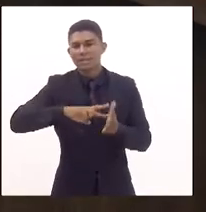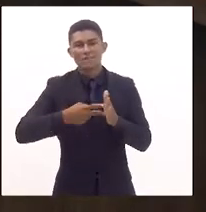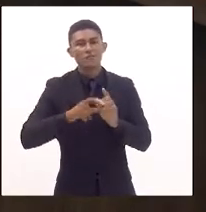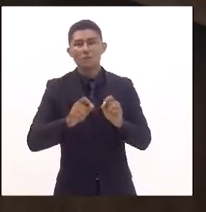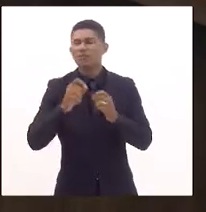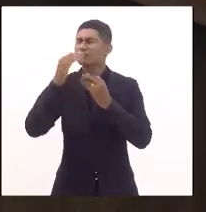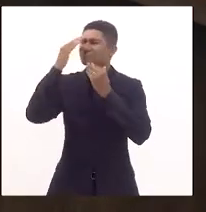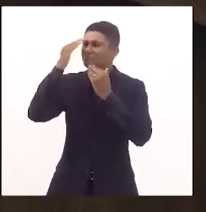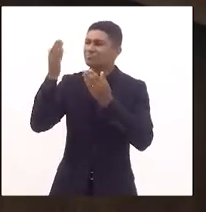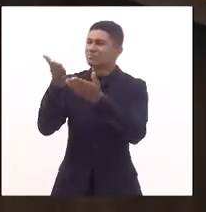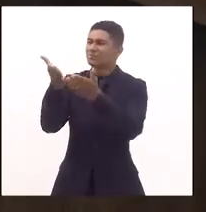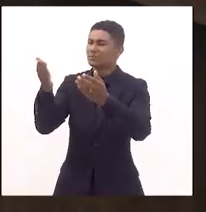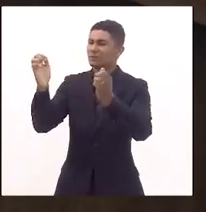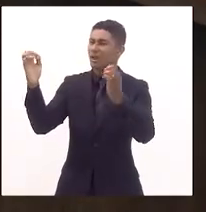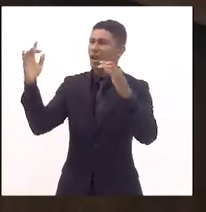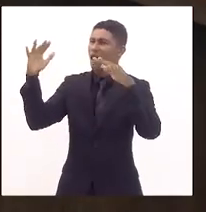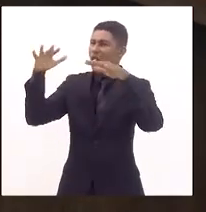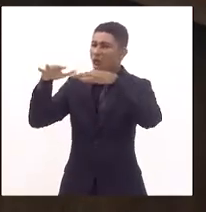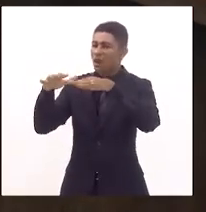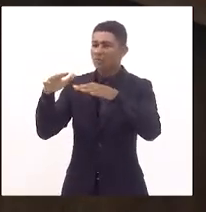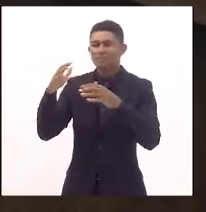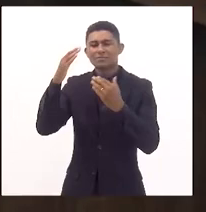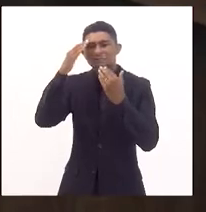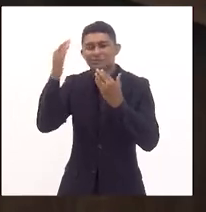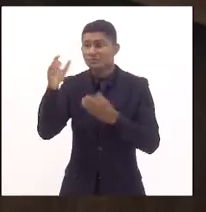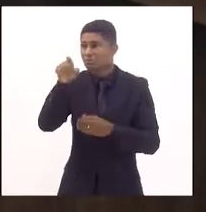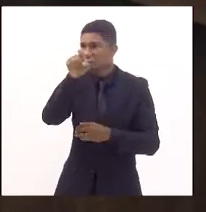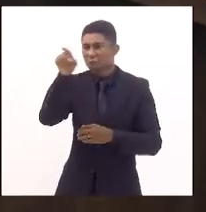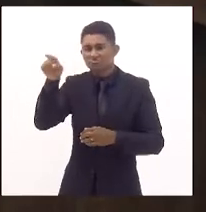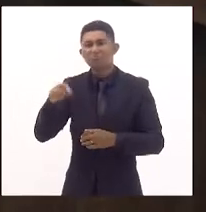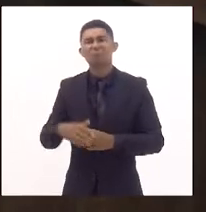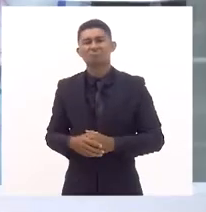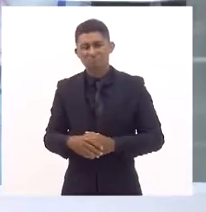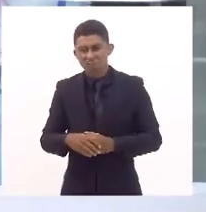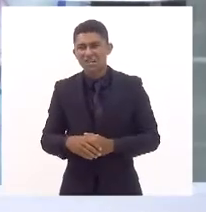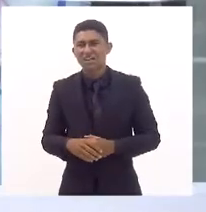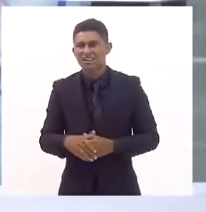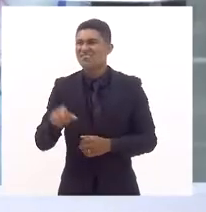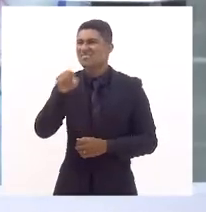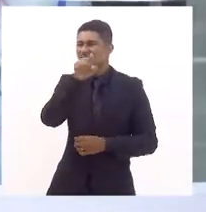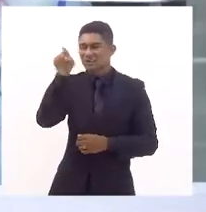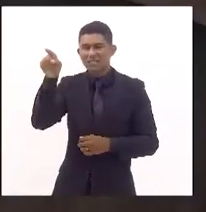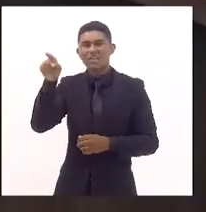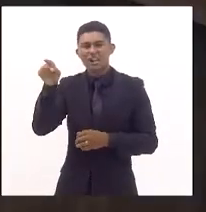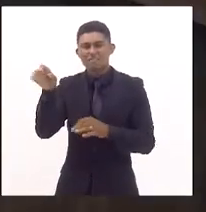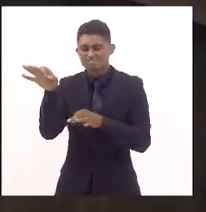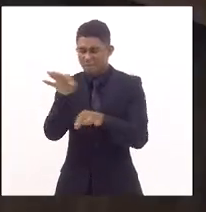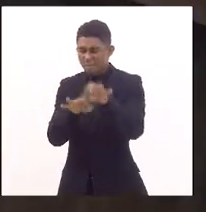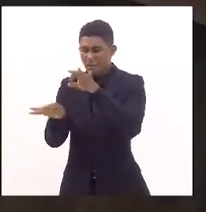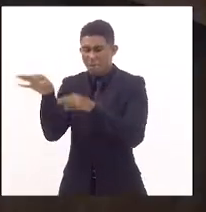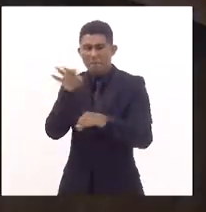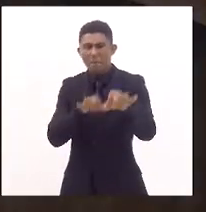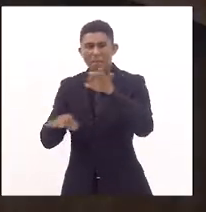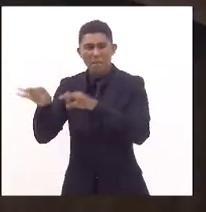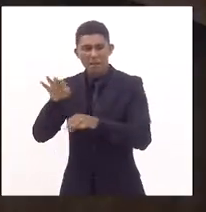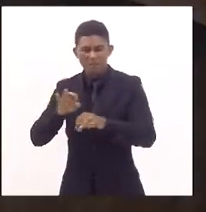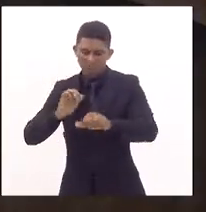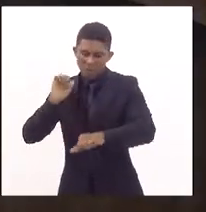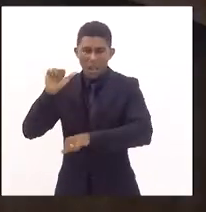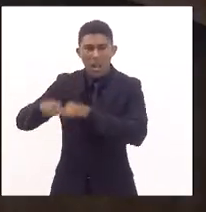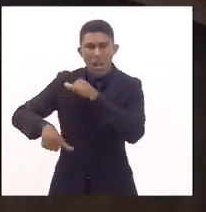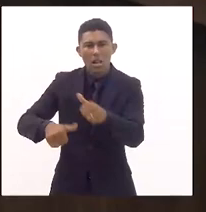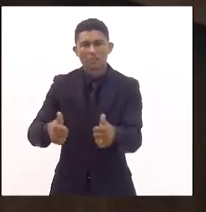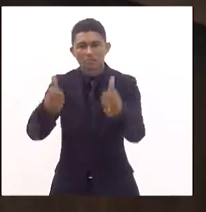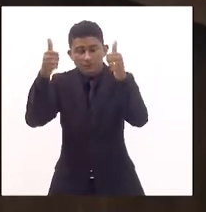vocês. Muito obrigada por vocês serem esse projeto de transformação e por